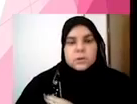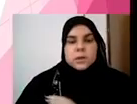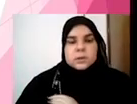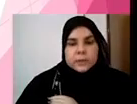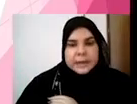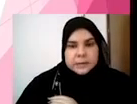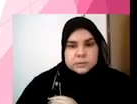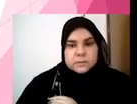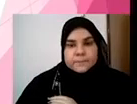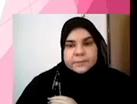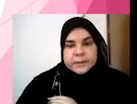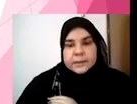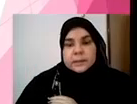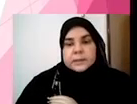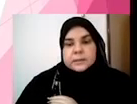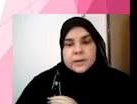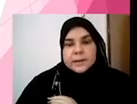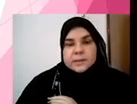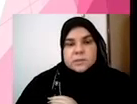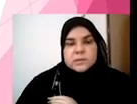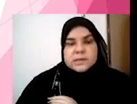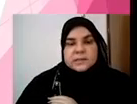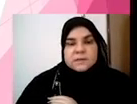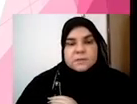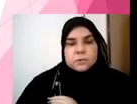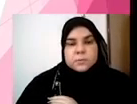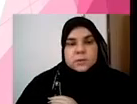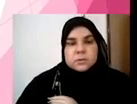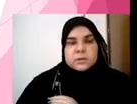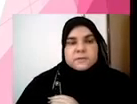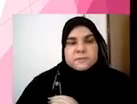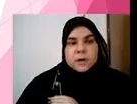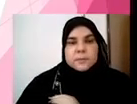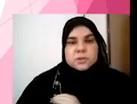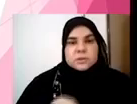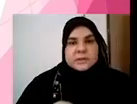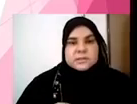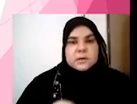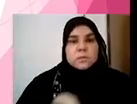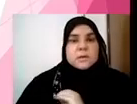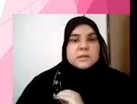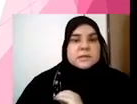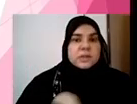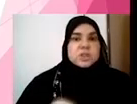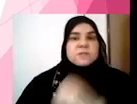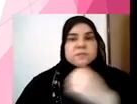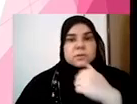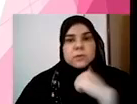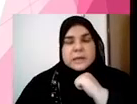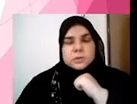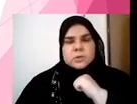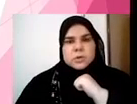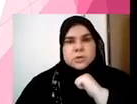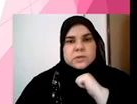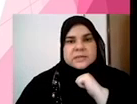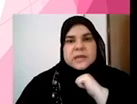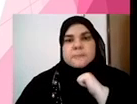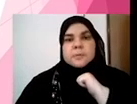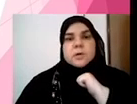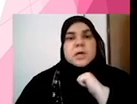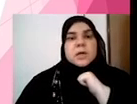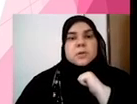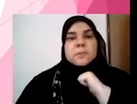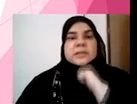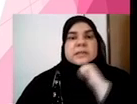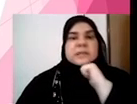pouco, no caso, né? Então, é isso que é escrever o número em forma de notação científica. No caso do nosso